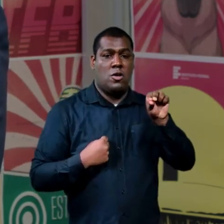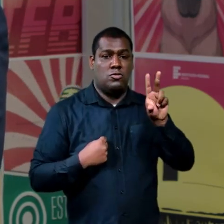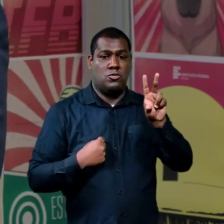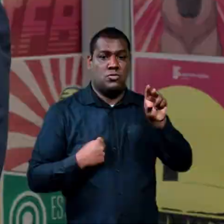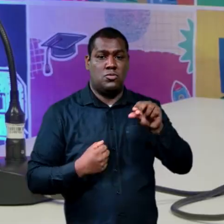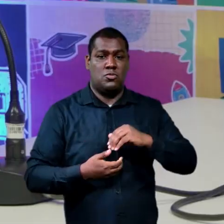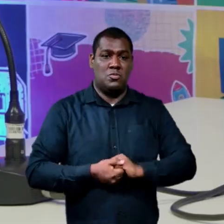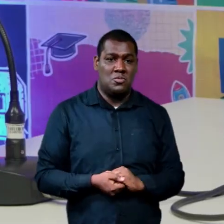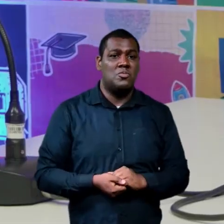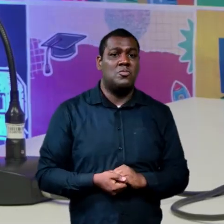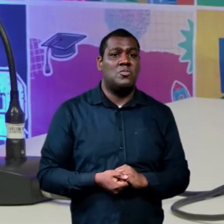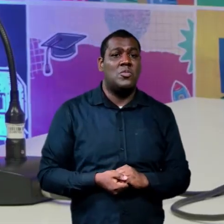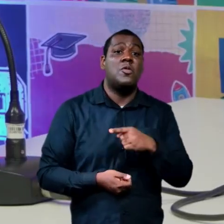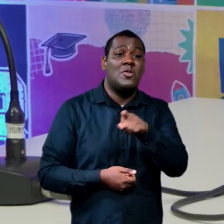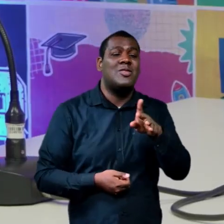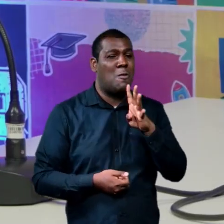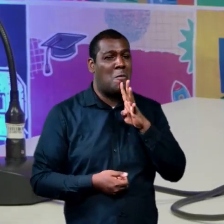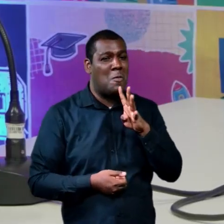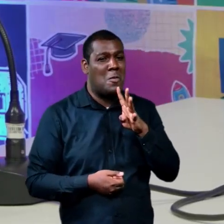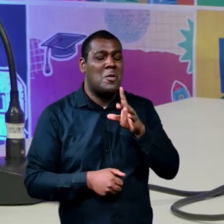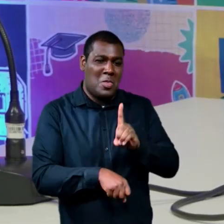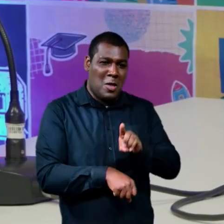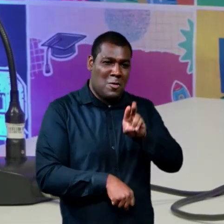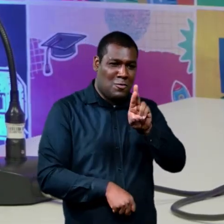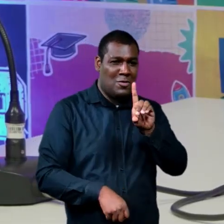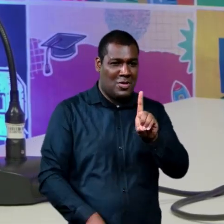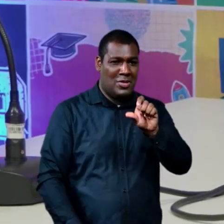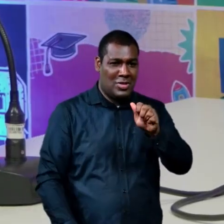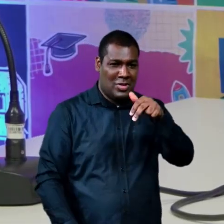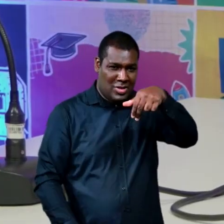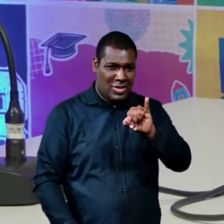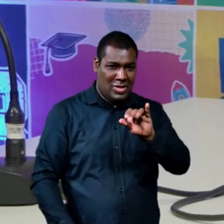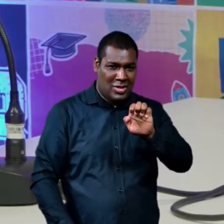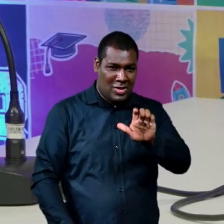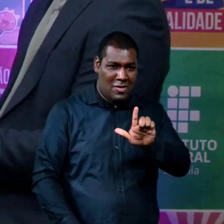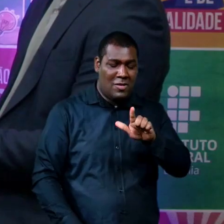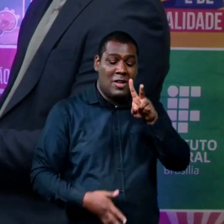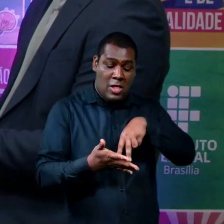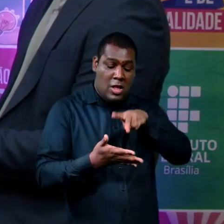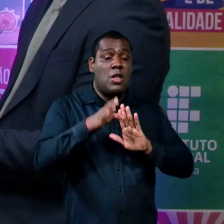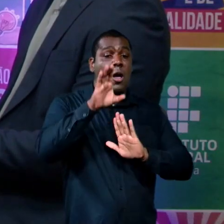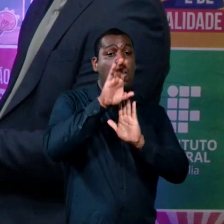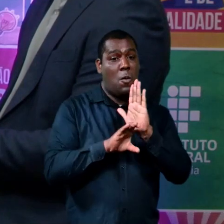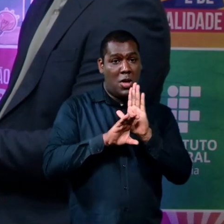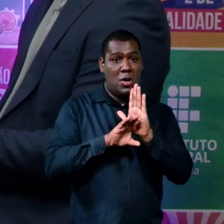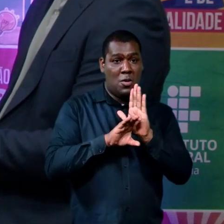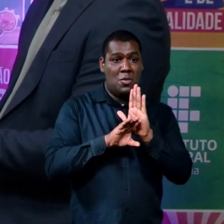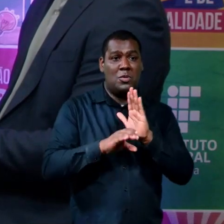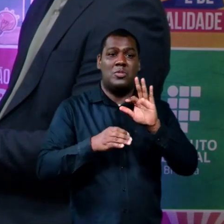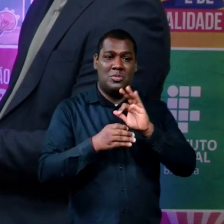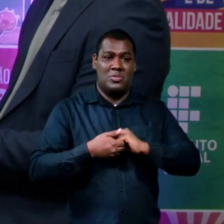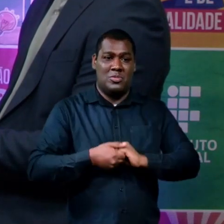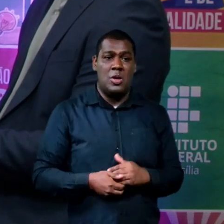Muito bem, doutor. Para vocês conhecerem um pouquinho mais sobre o doutor Daniel Catelli, vou ler aqui rapidinho o currículo dele. Tá? Então, o doutor Daniel,